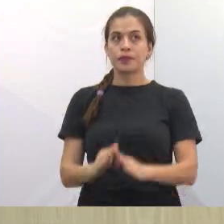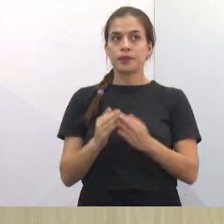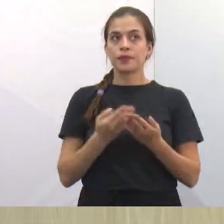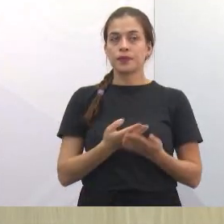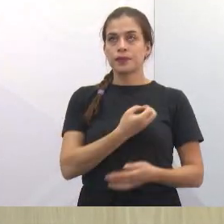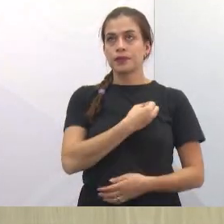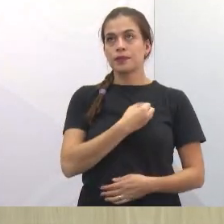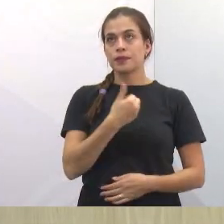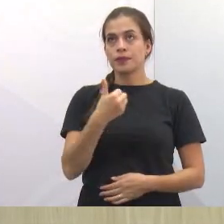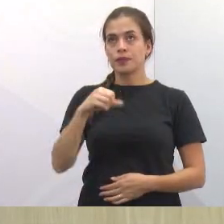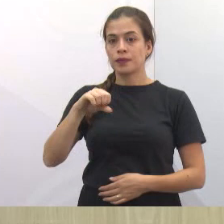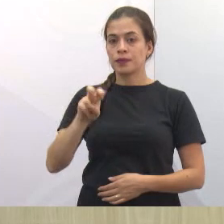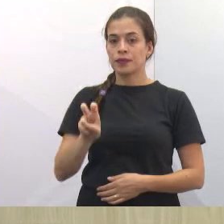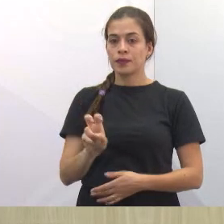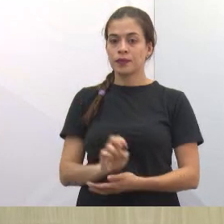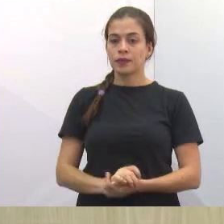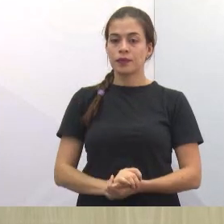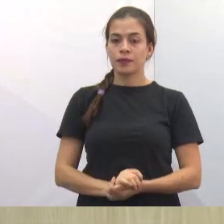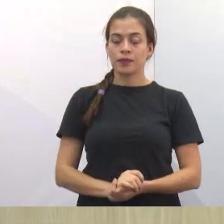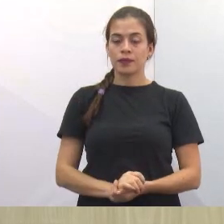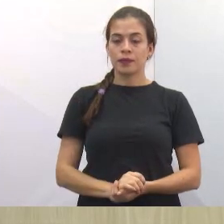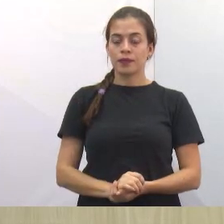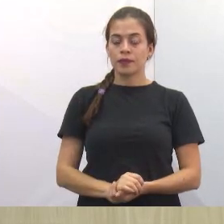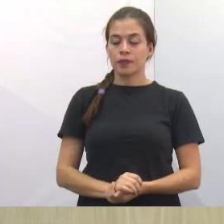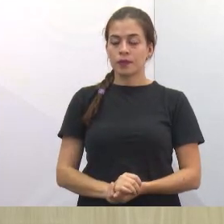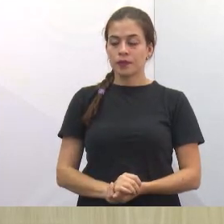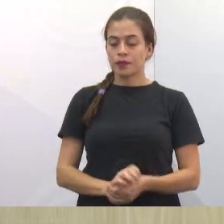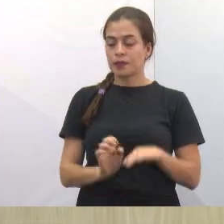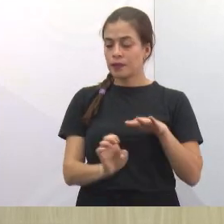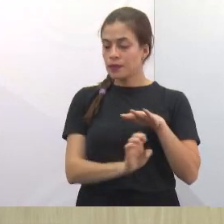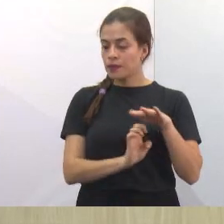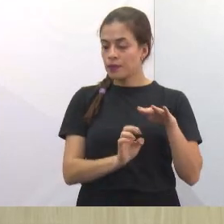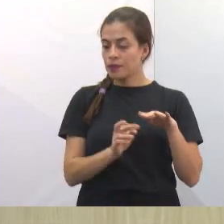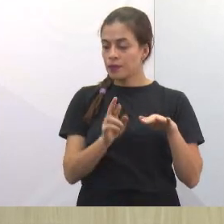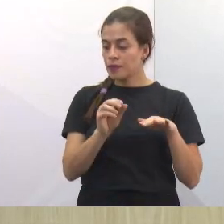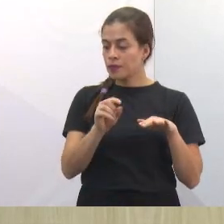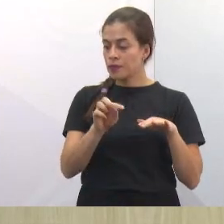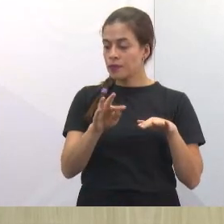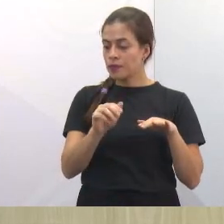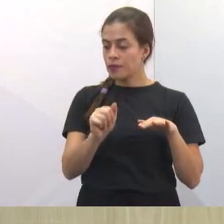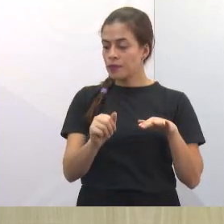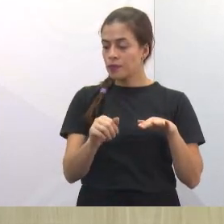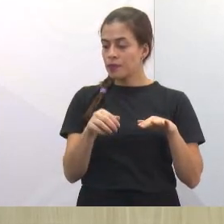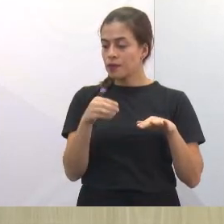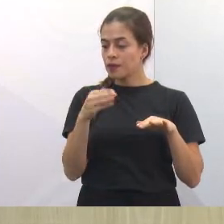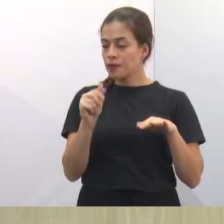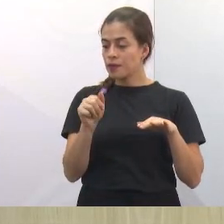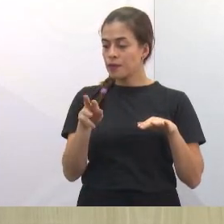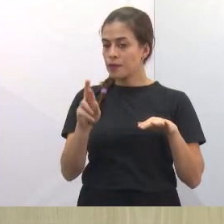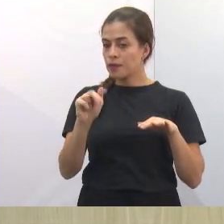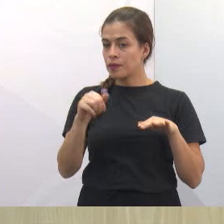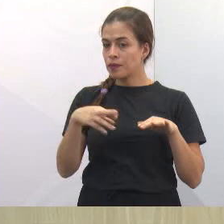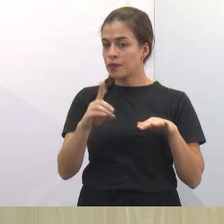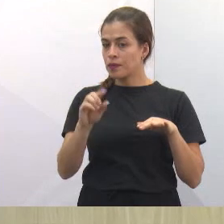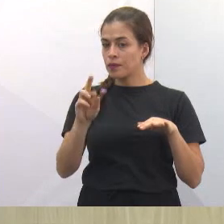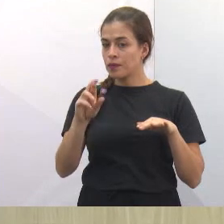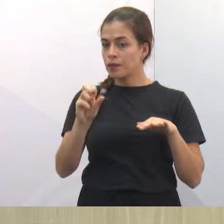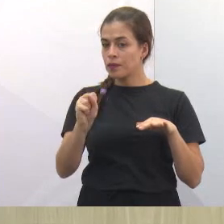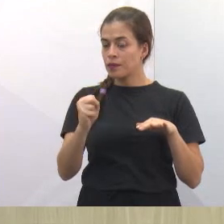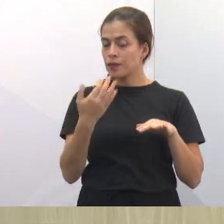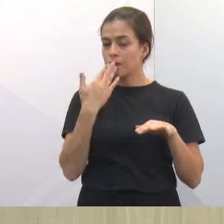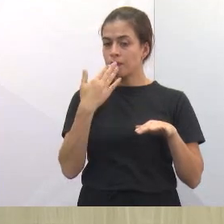Requerimento 195. A concessionária Rota das Bandeiras, solicitando instalação